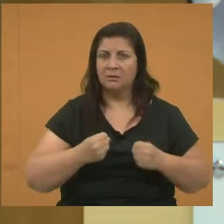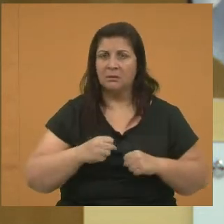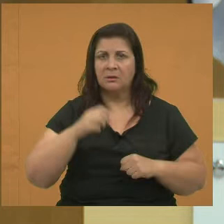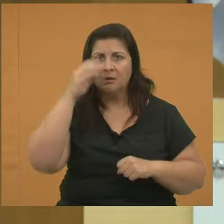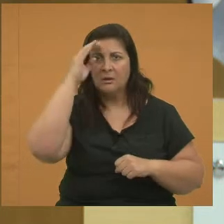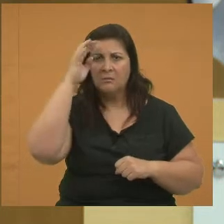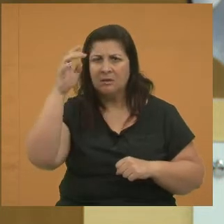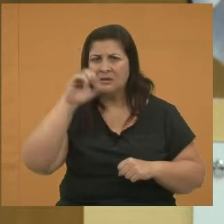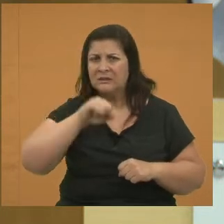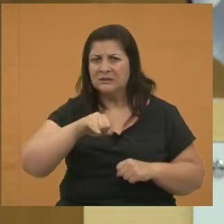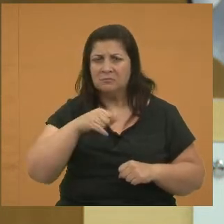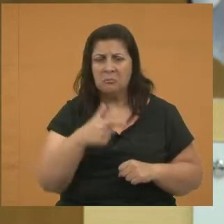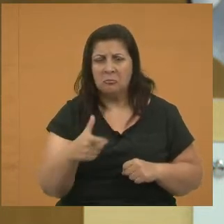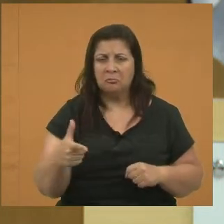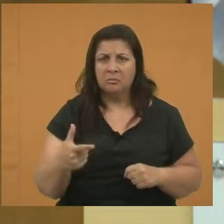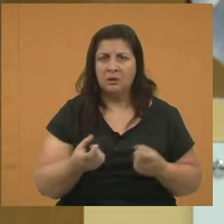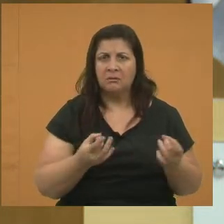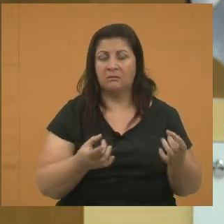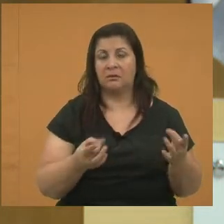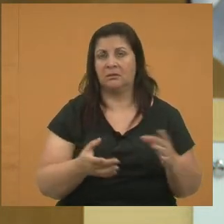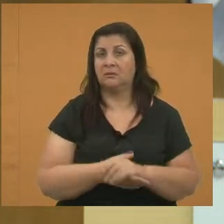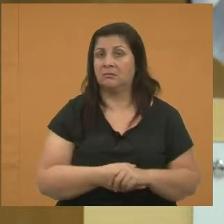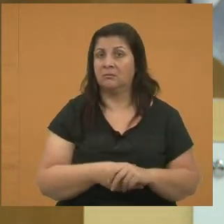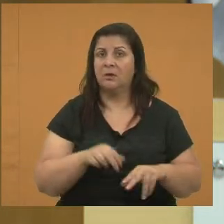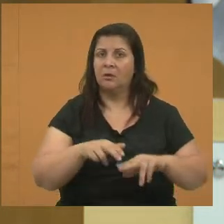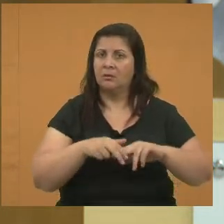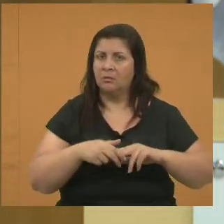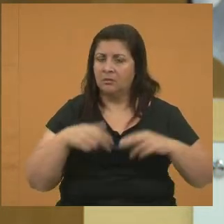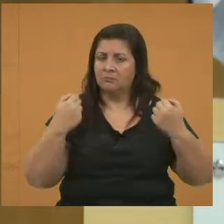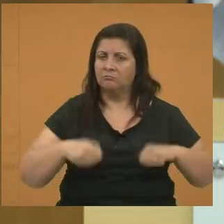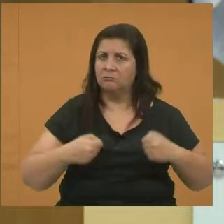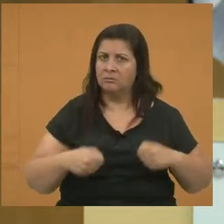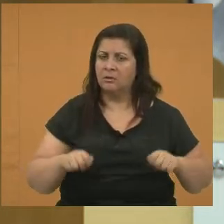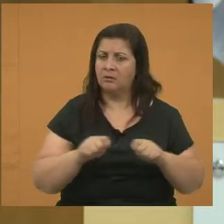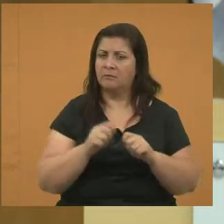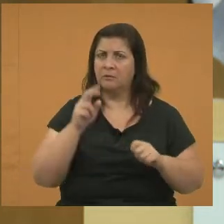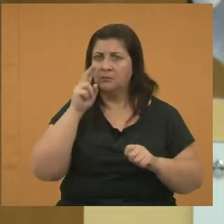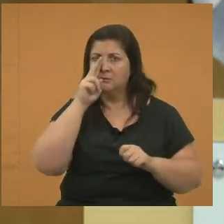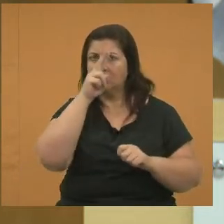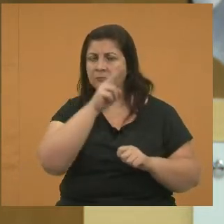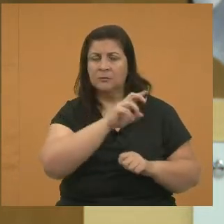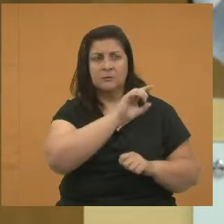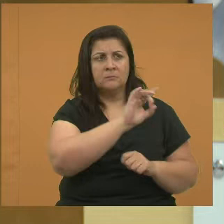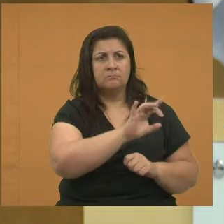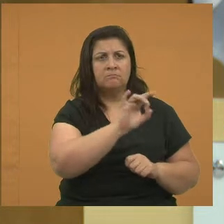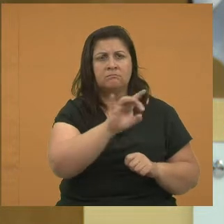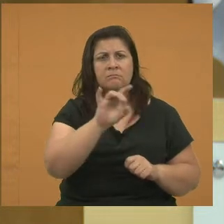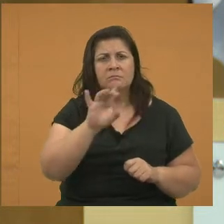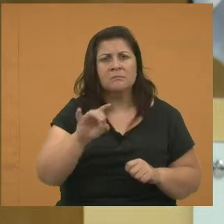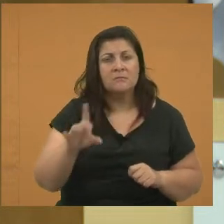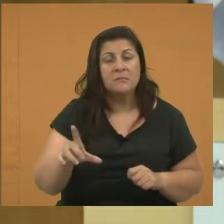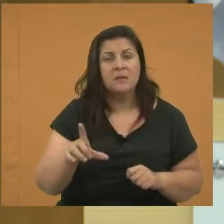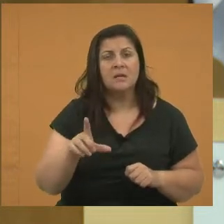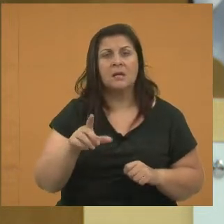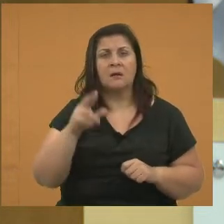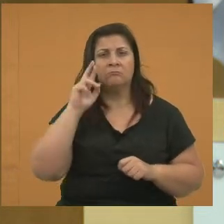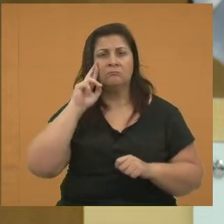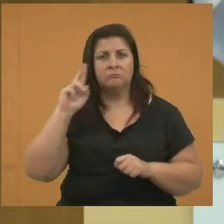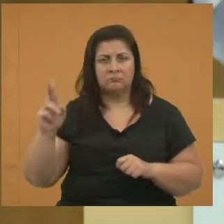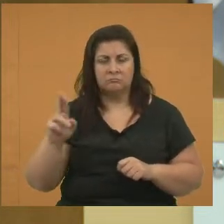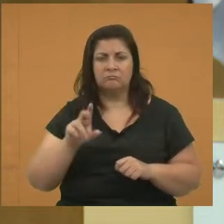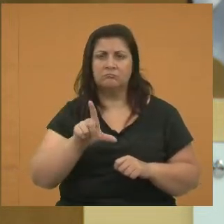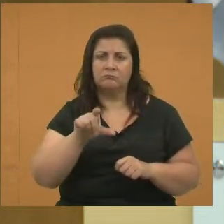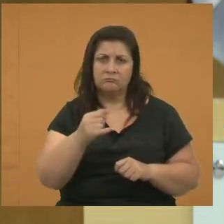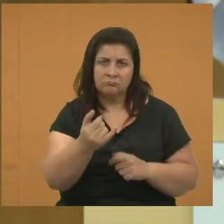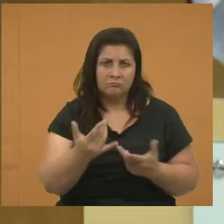comércio. É por isso que nós precisamos fortalecer a cada um, a cada comerciante. E esse projeto